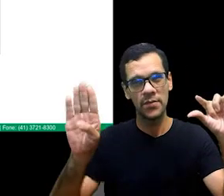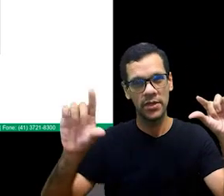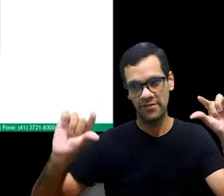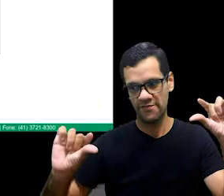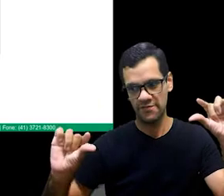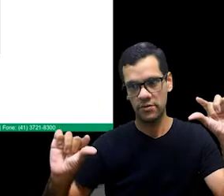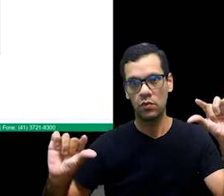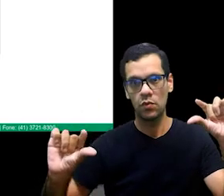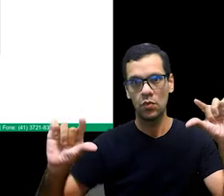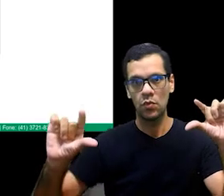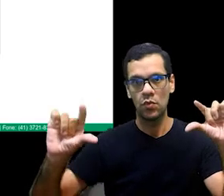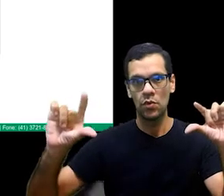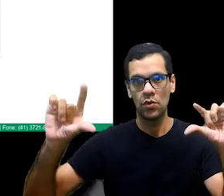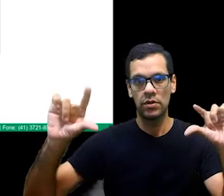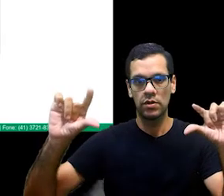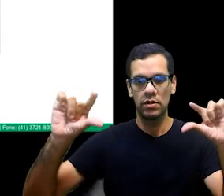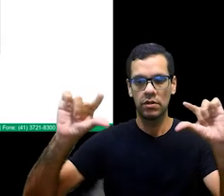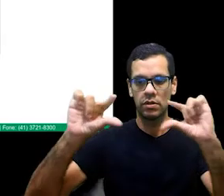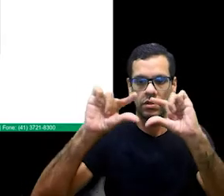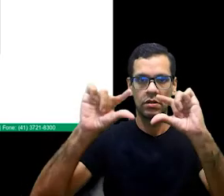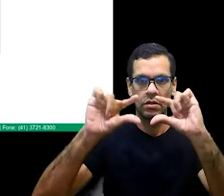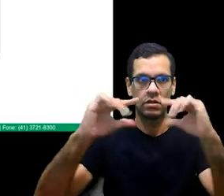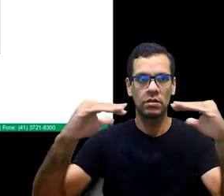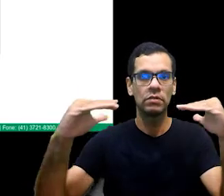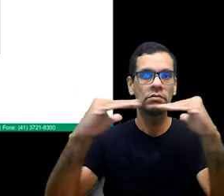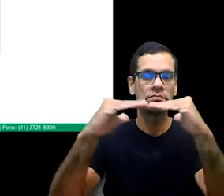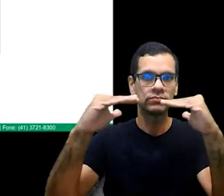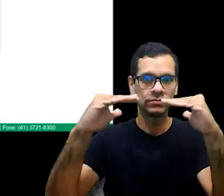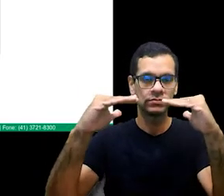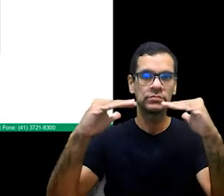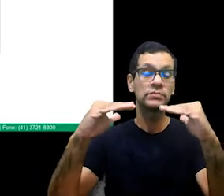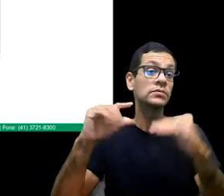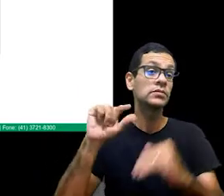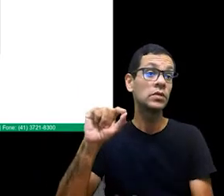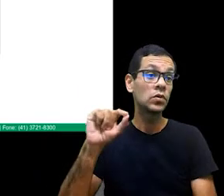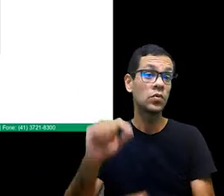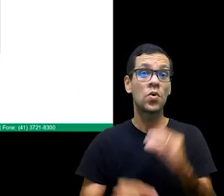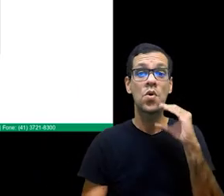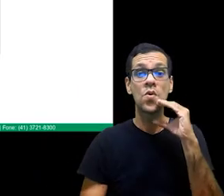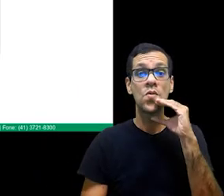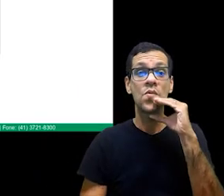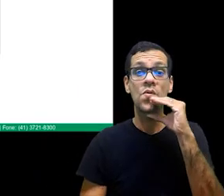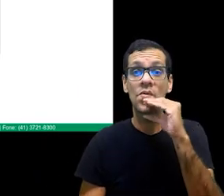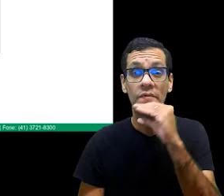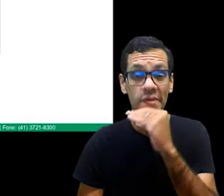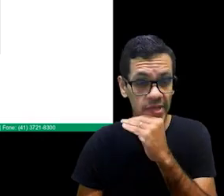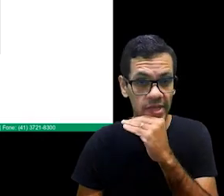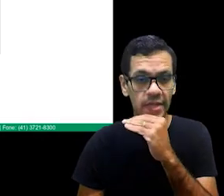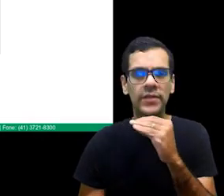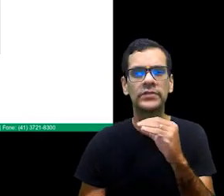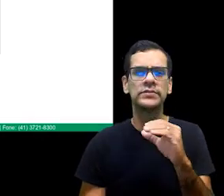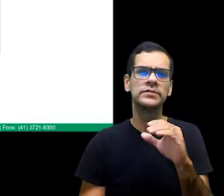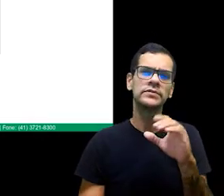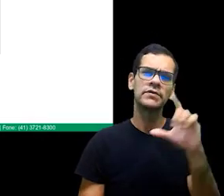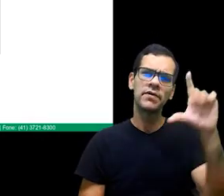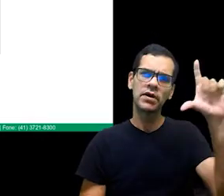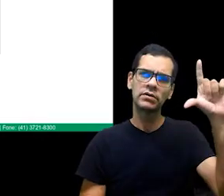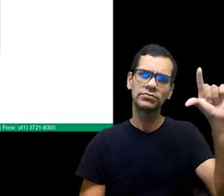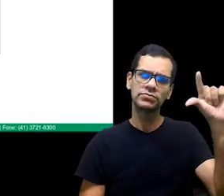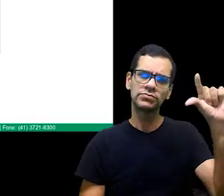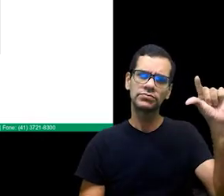pouco. Agora, caprichosamente, o corpo quente se esfria a